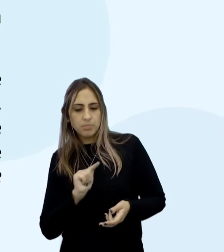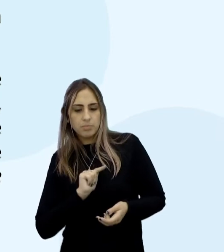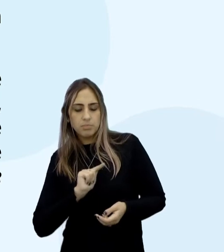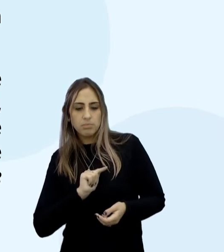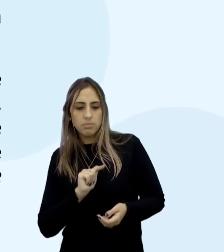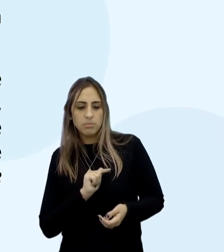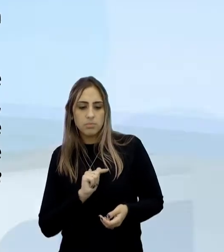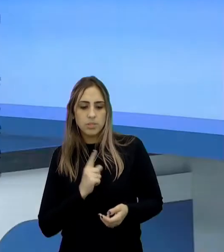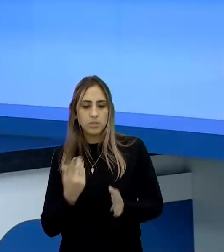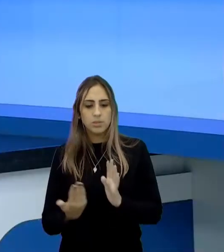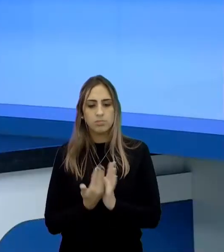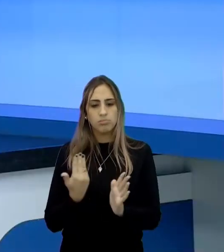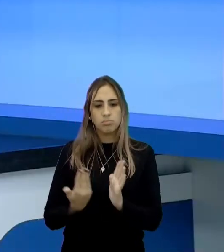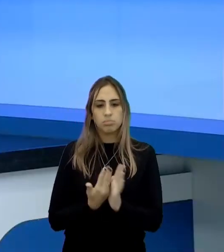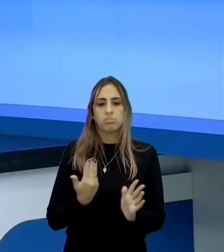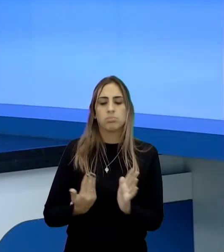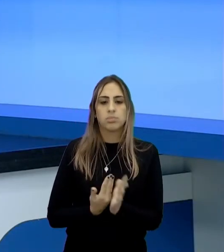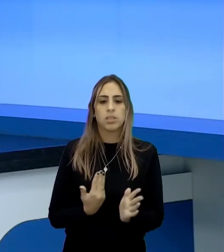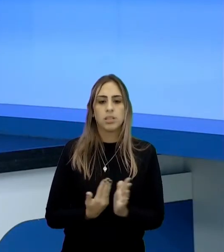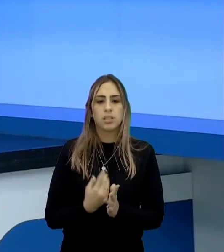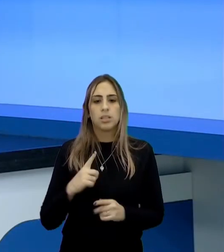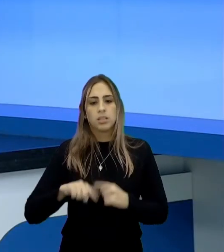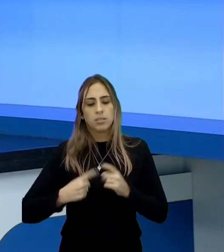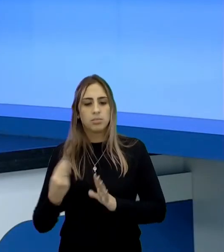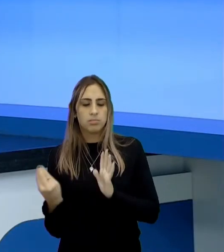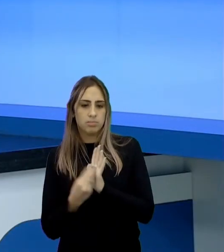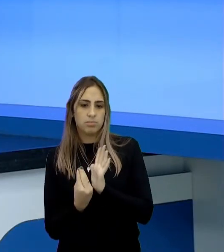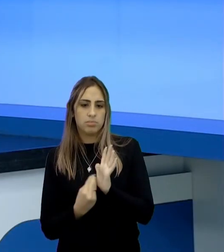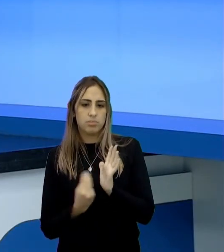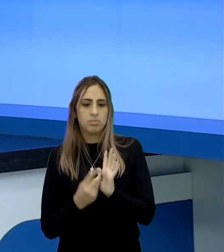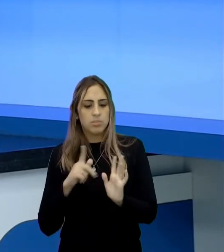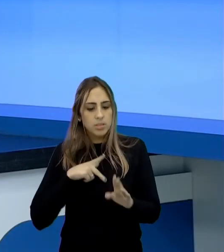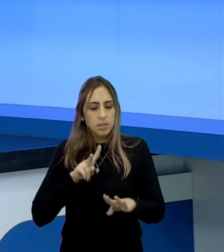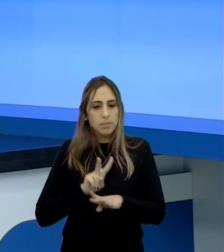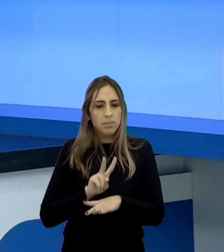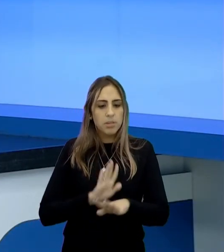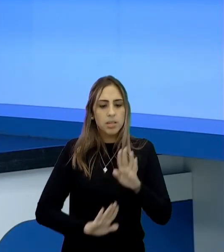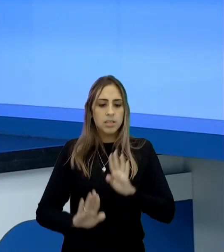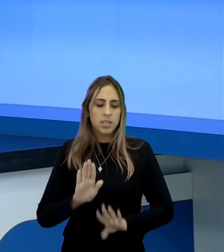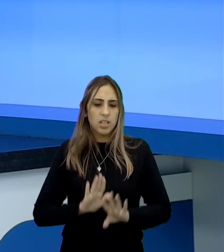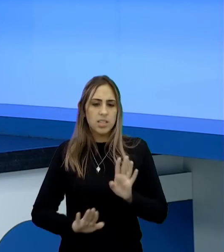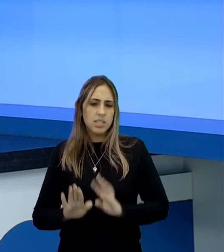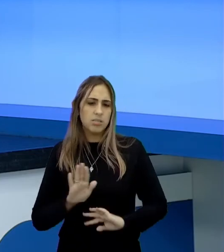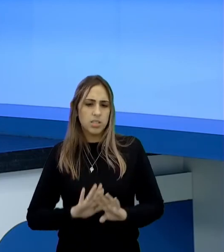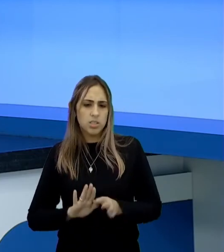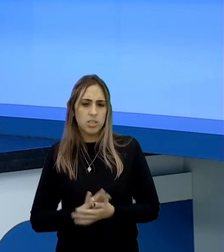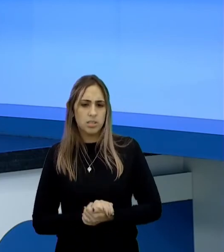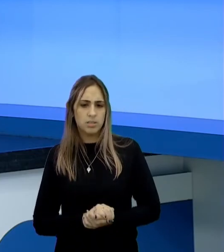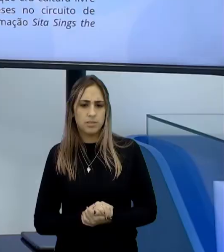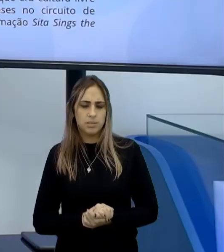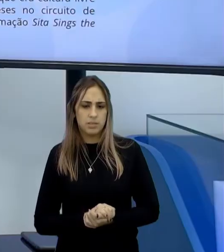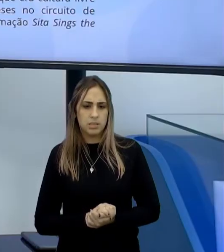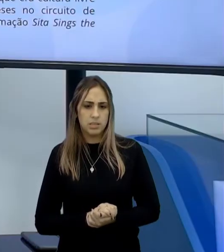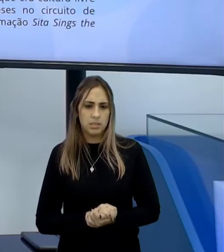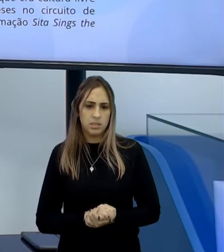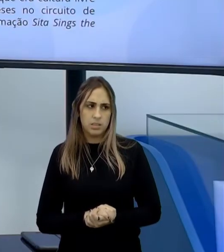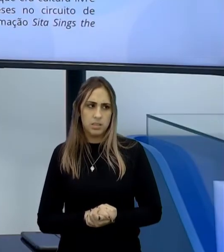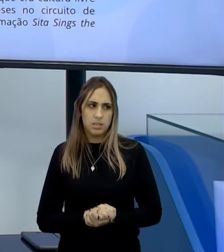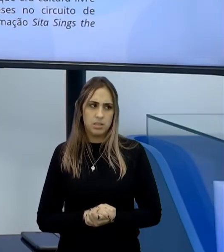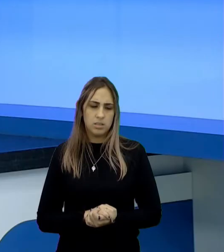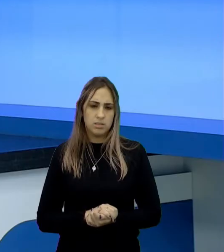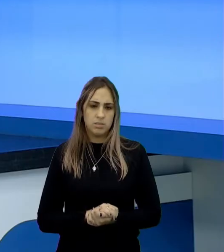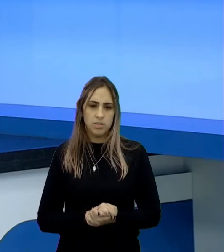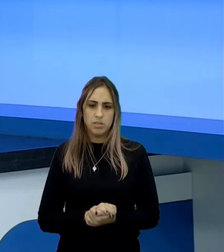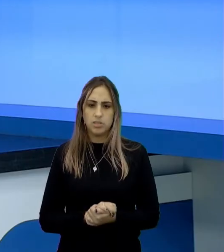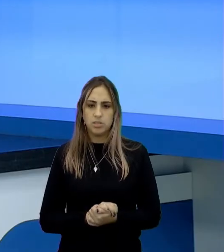ou o veículo que vai depois publicar, se preserva quando ele coloca a citação direta. Entendeu? Perfeito. Não fomos